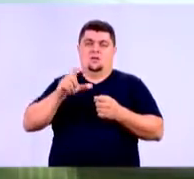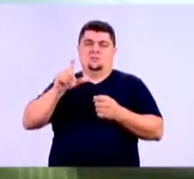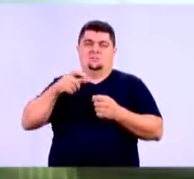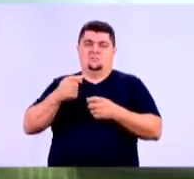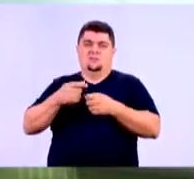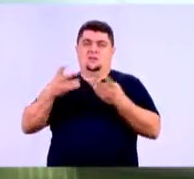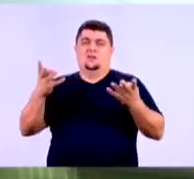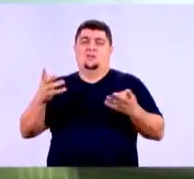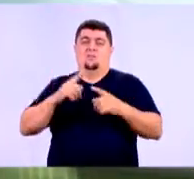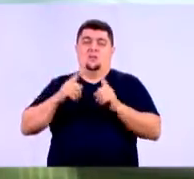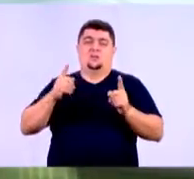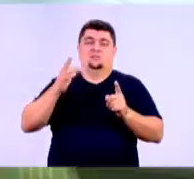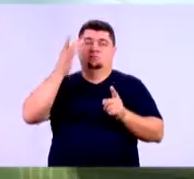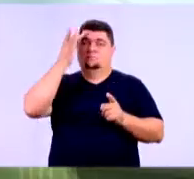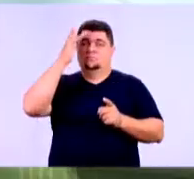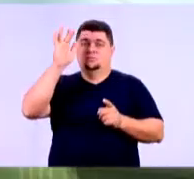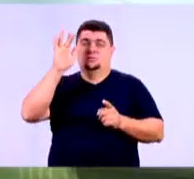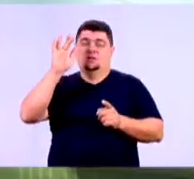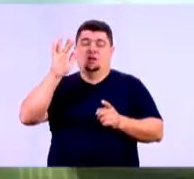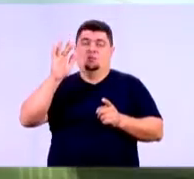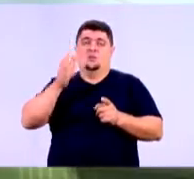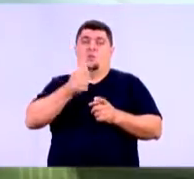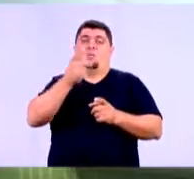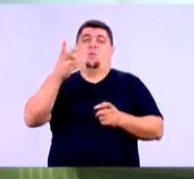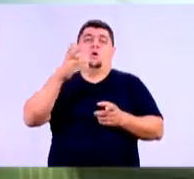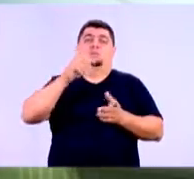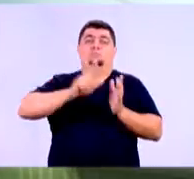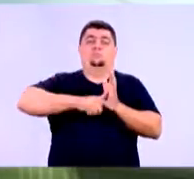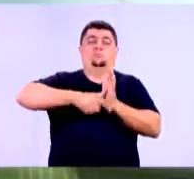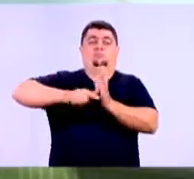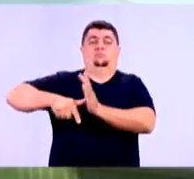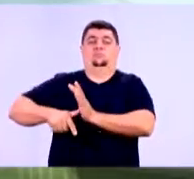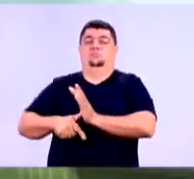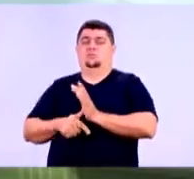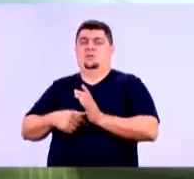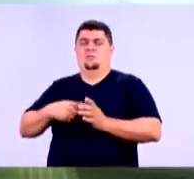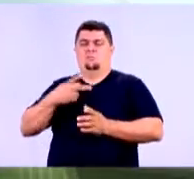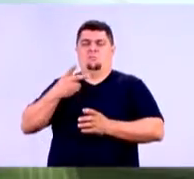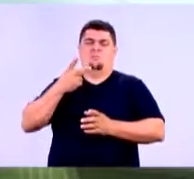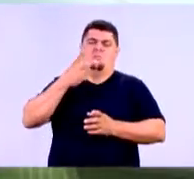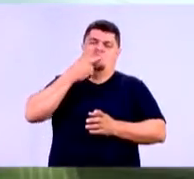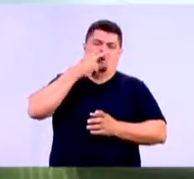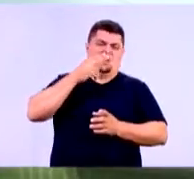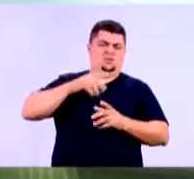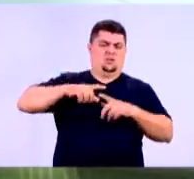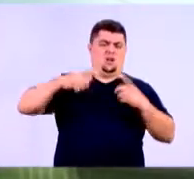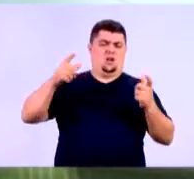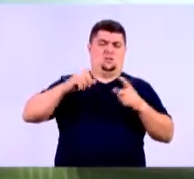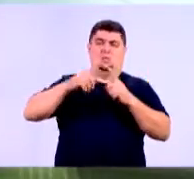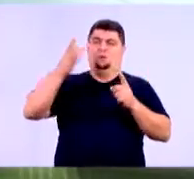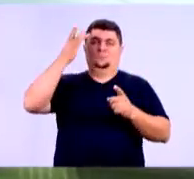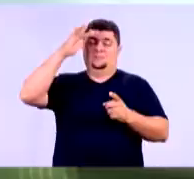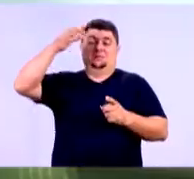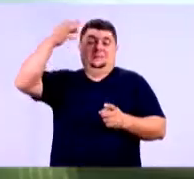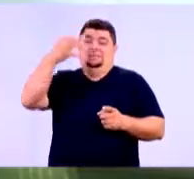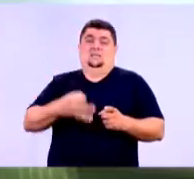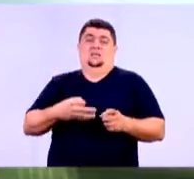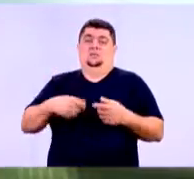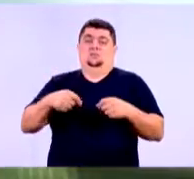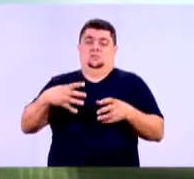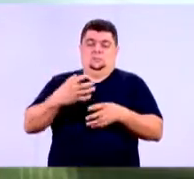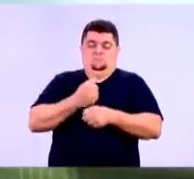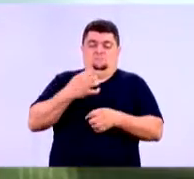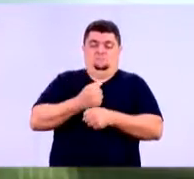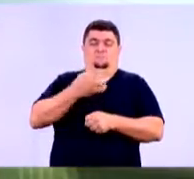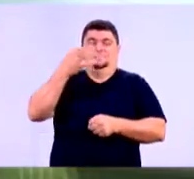e você não faz ideia da sua inadimplência real. Só tem aquela impressão de que ela está grande, mas você não chega a calcular